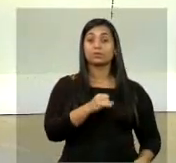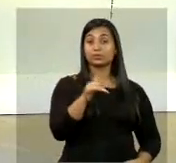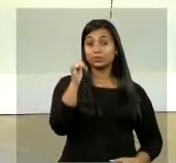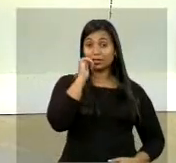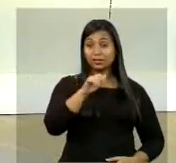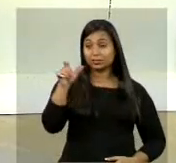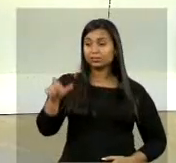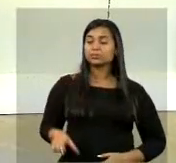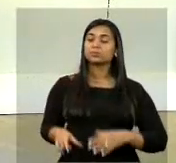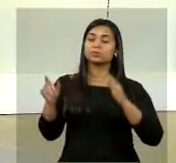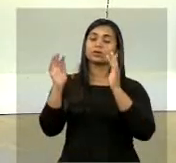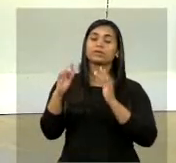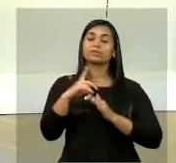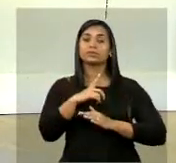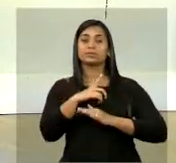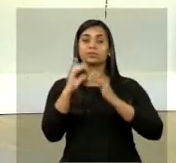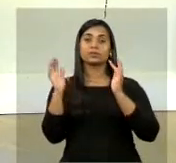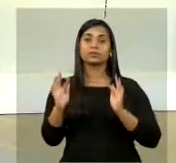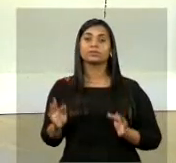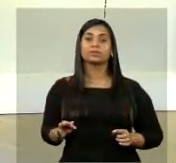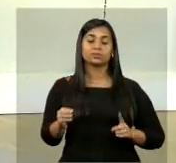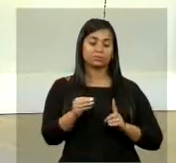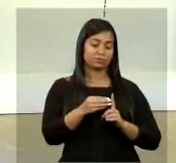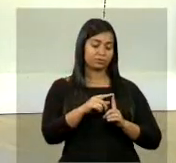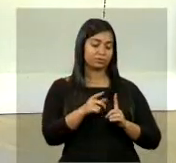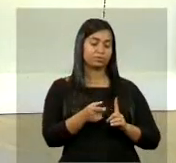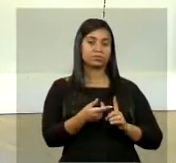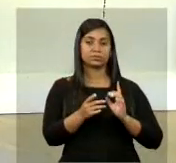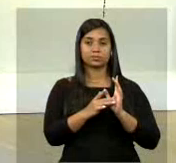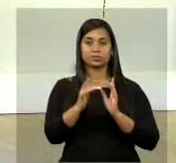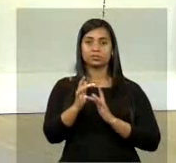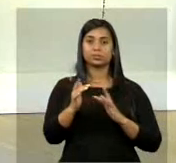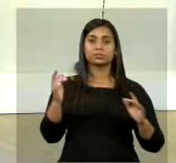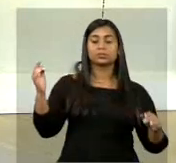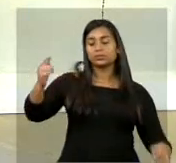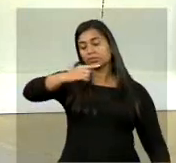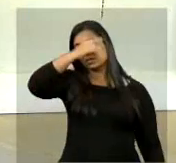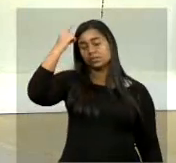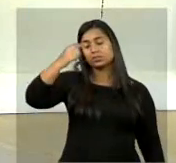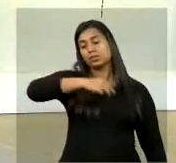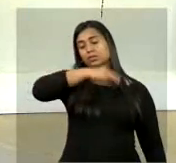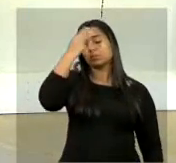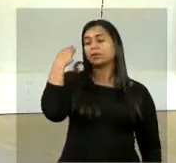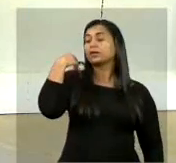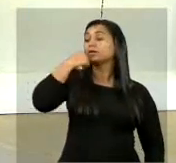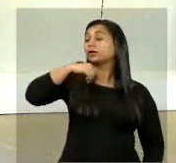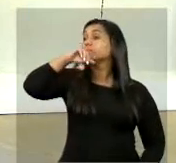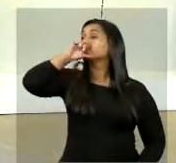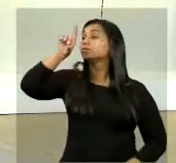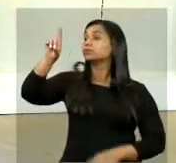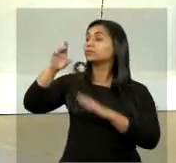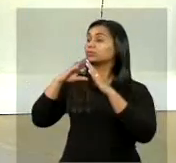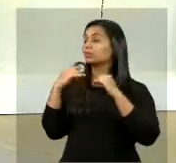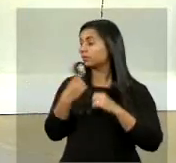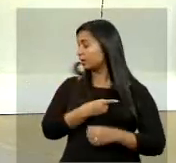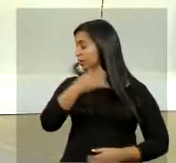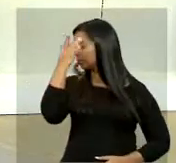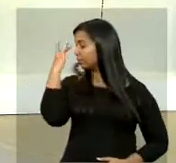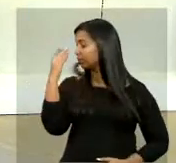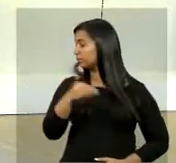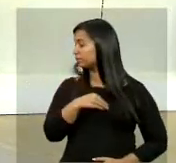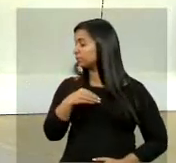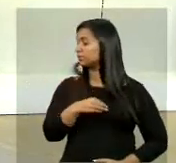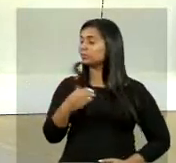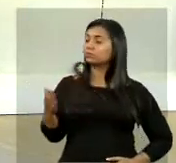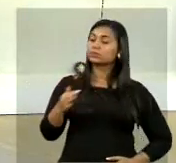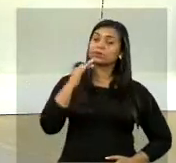é convosco. Bendita sois vós entre as mulheres, e bendito é o fruto do vosso ventre, Jesus. Santa Maria, Mãe de Deus, rogai